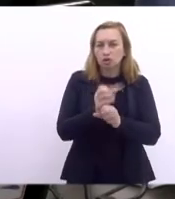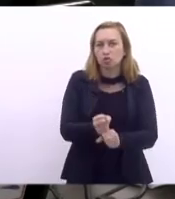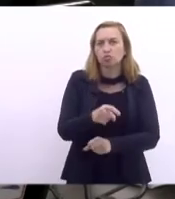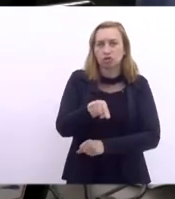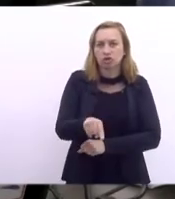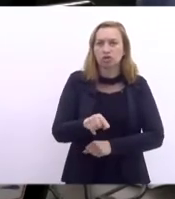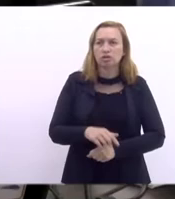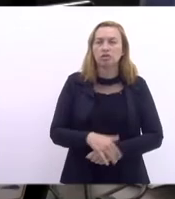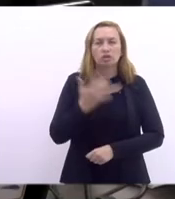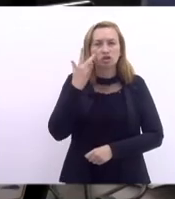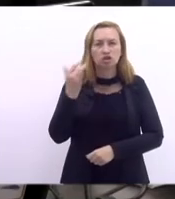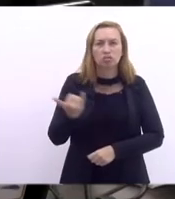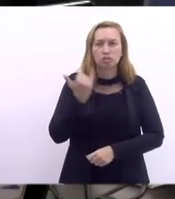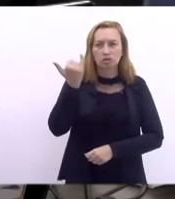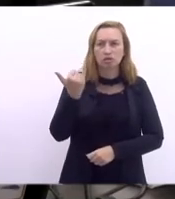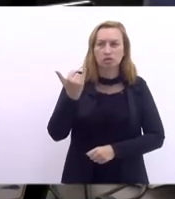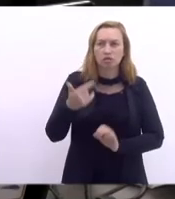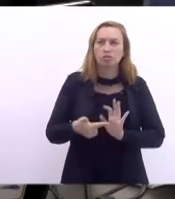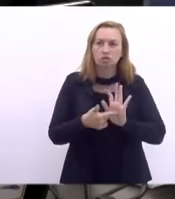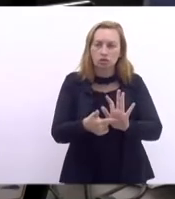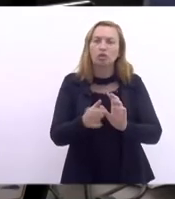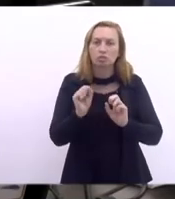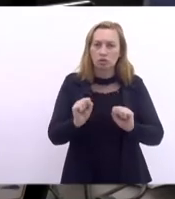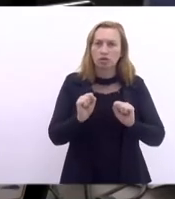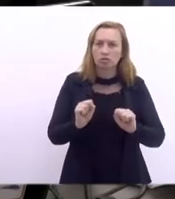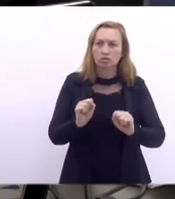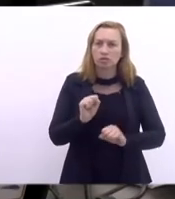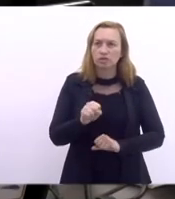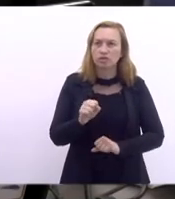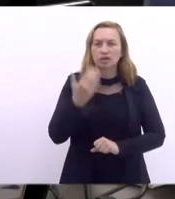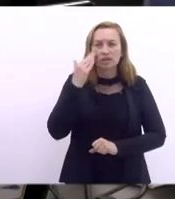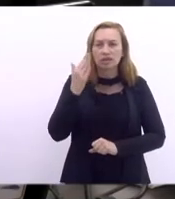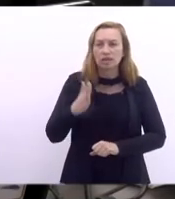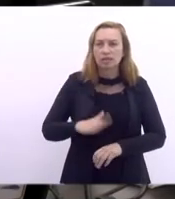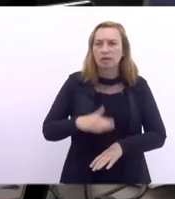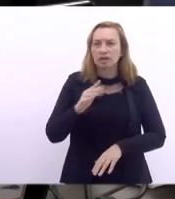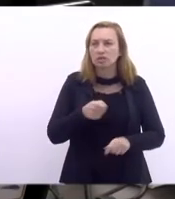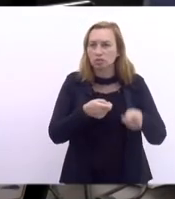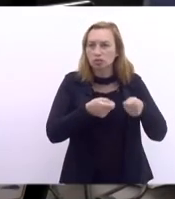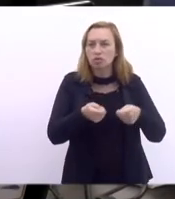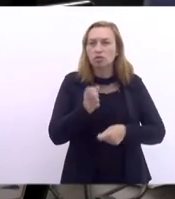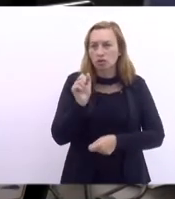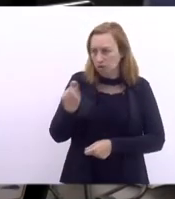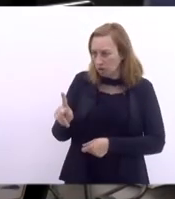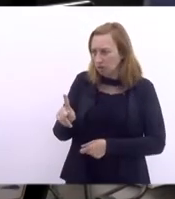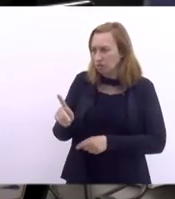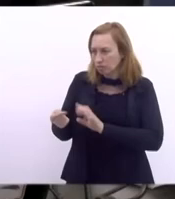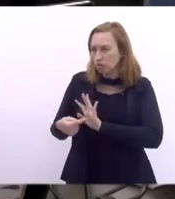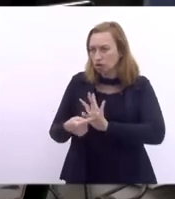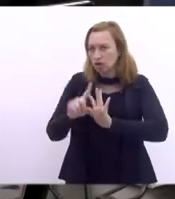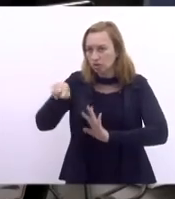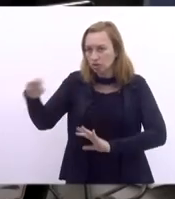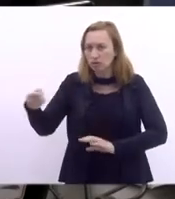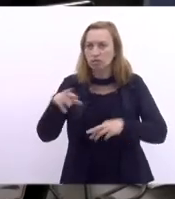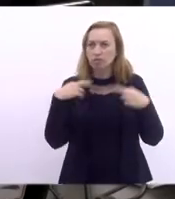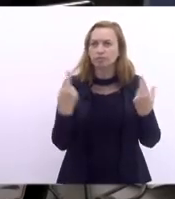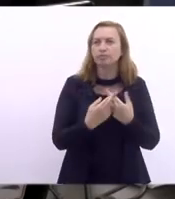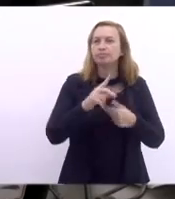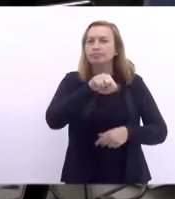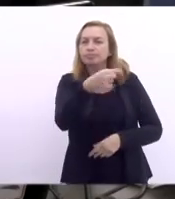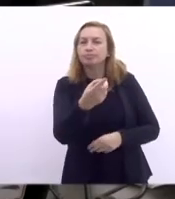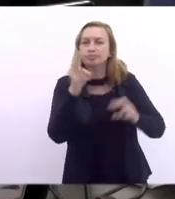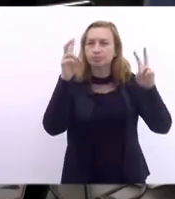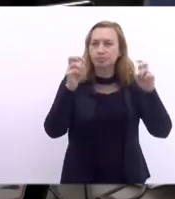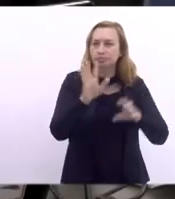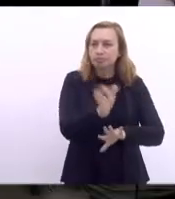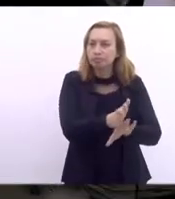aí eu achei mais importante mas a gente gostaria de entender um pouco mais essa questão dos controles Sarra a outra questão que eu queria